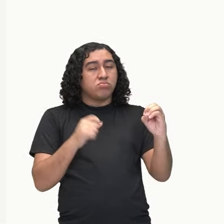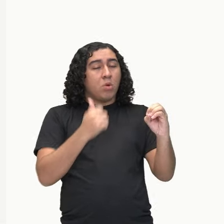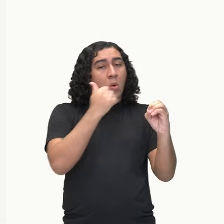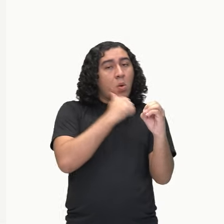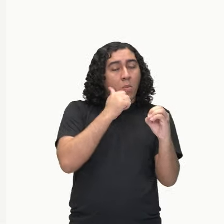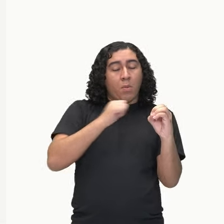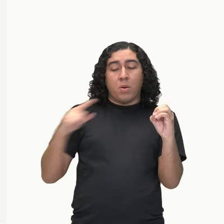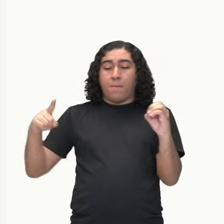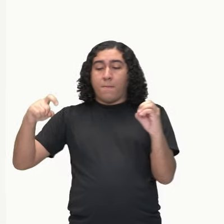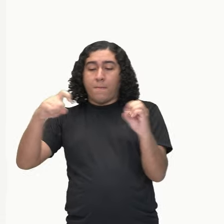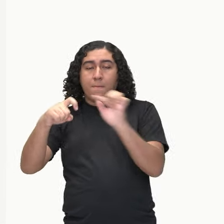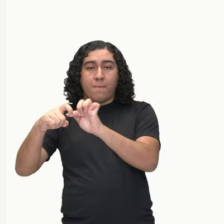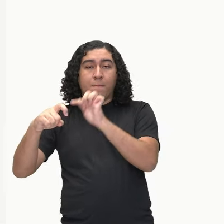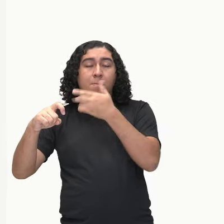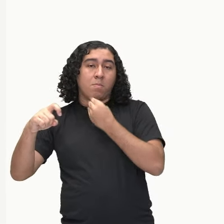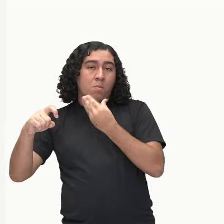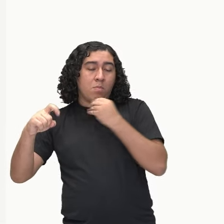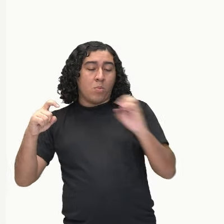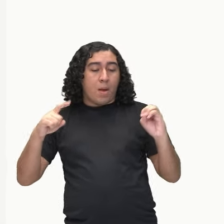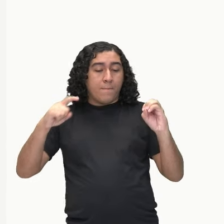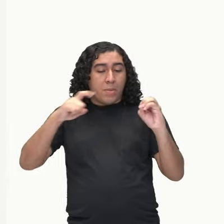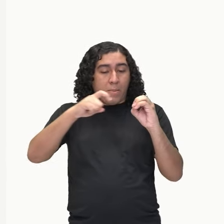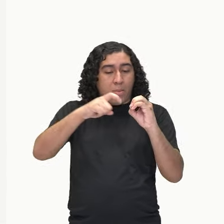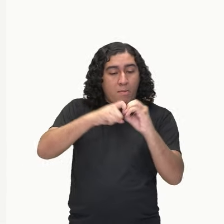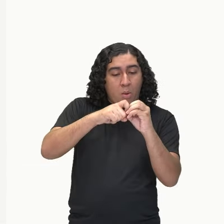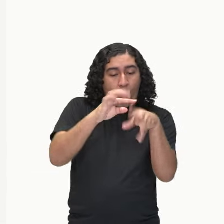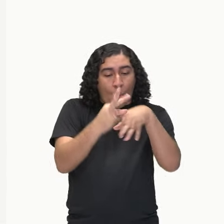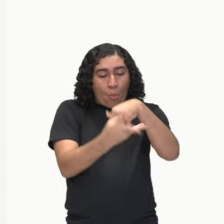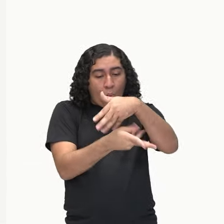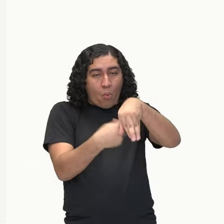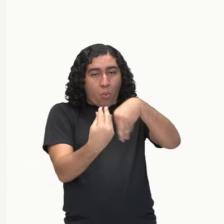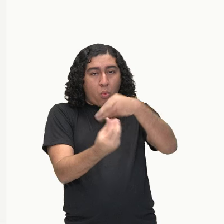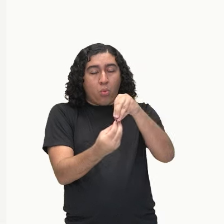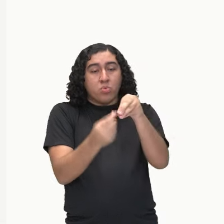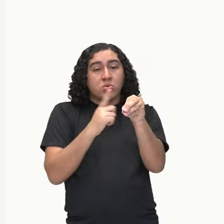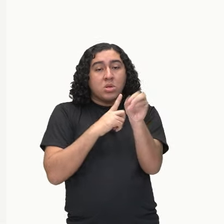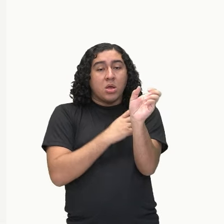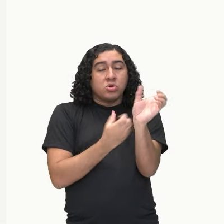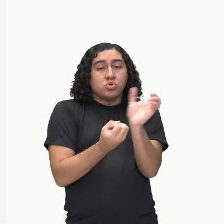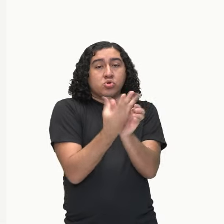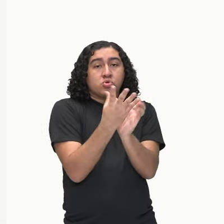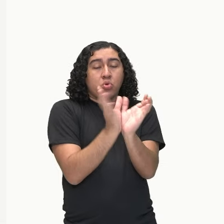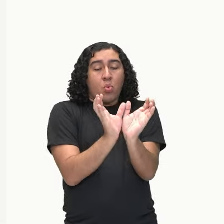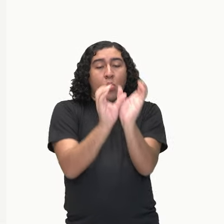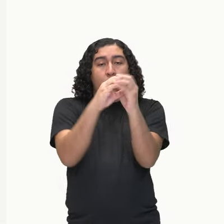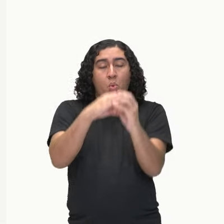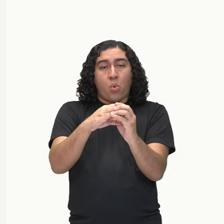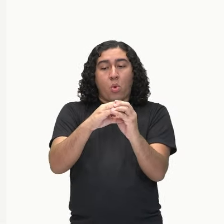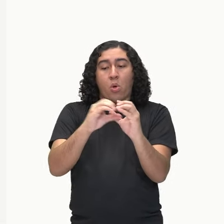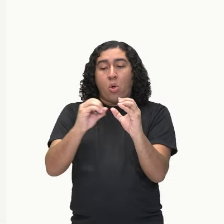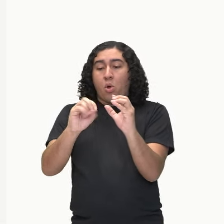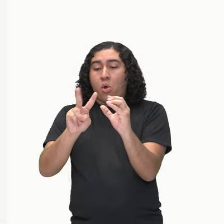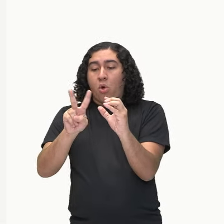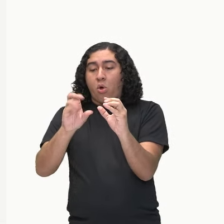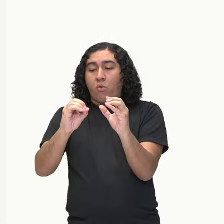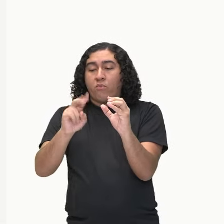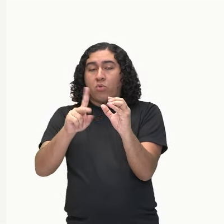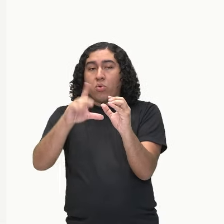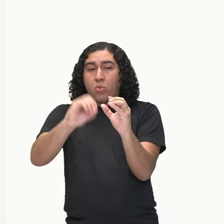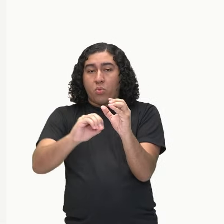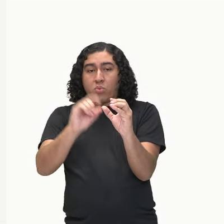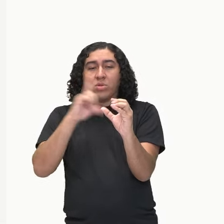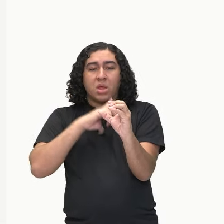masculino. Esses gametas, no processo de fecundação, vão gerar o óvulo, que ao ser fecundado